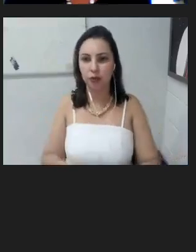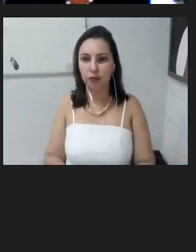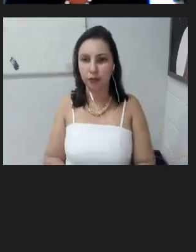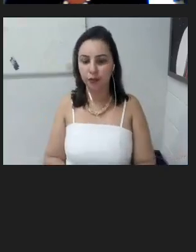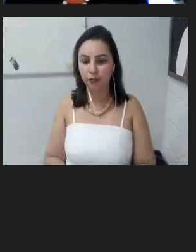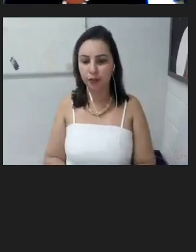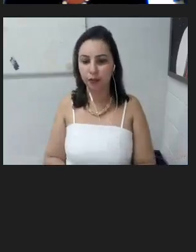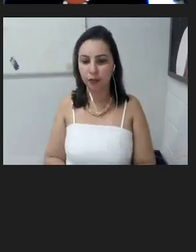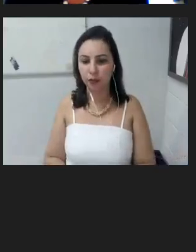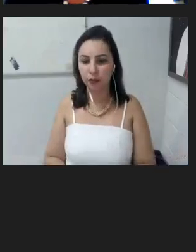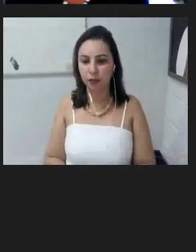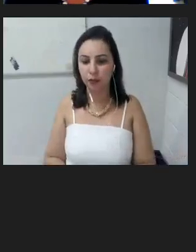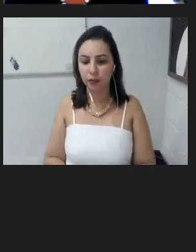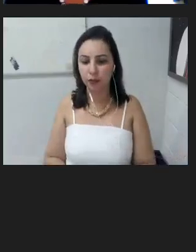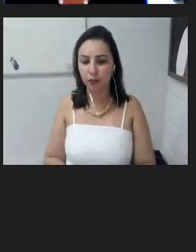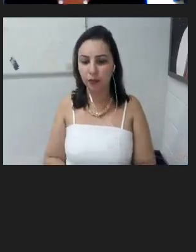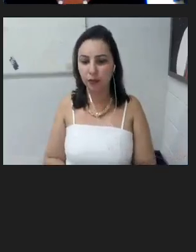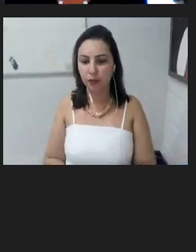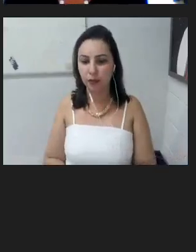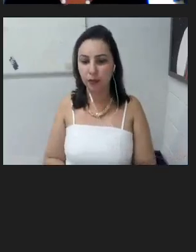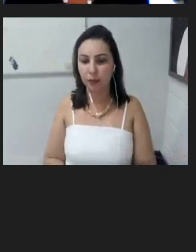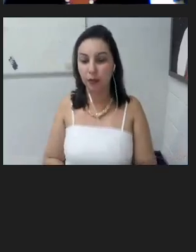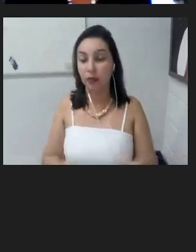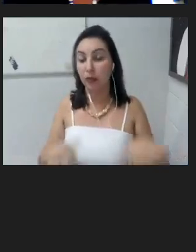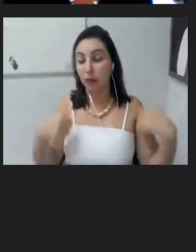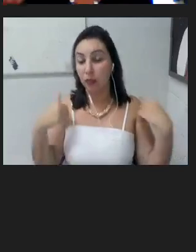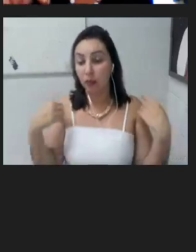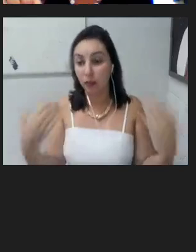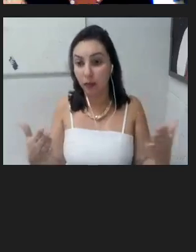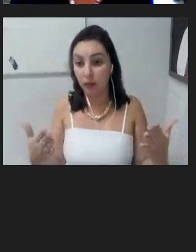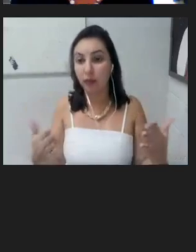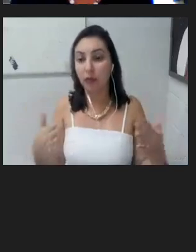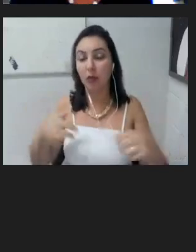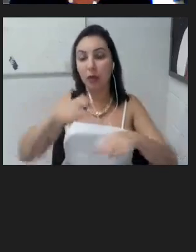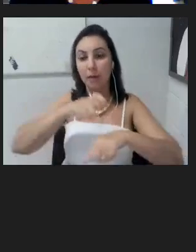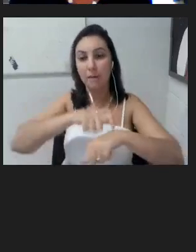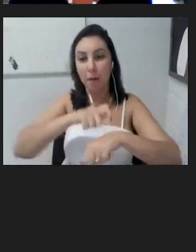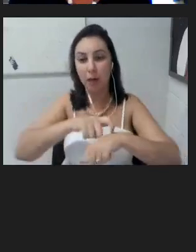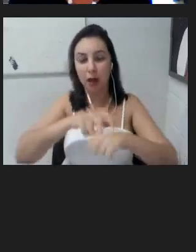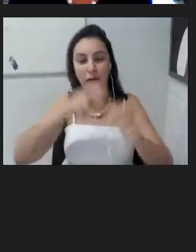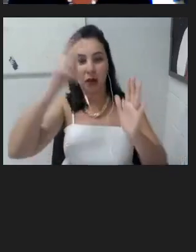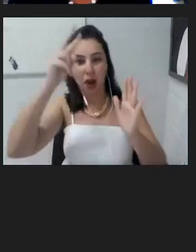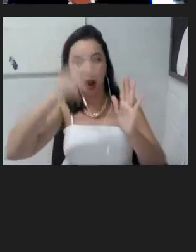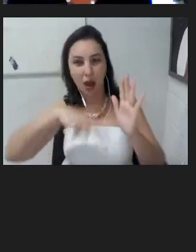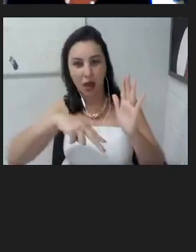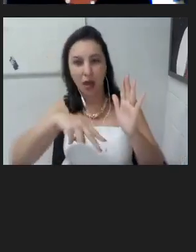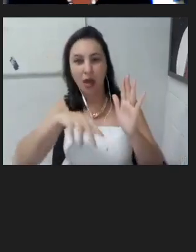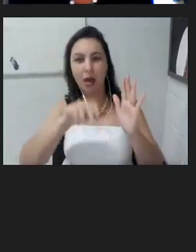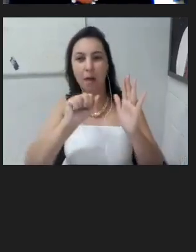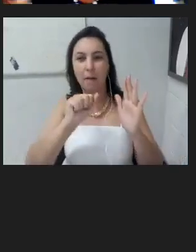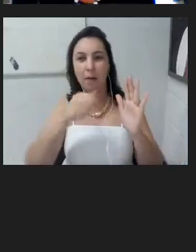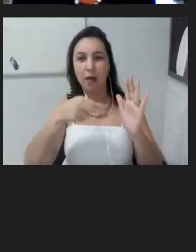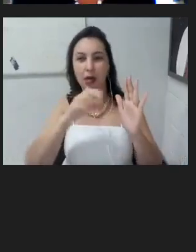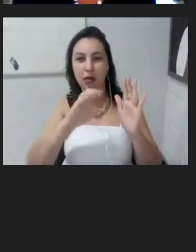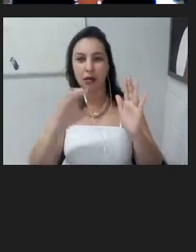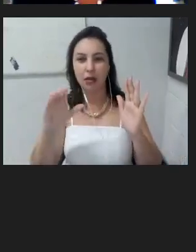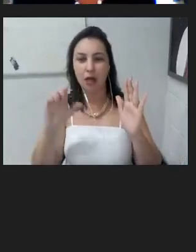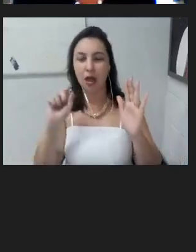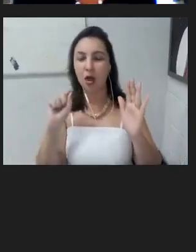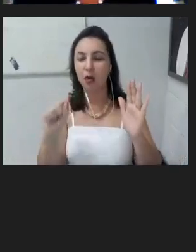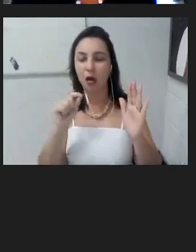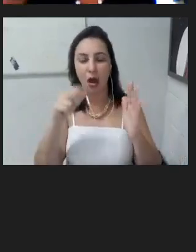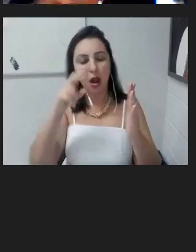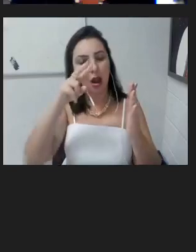que, em nenhum momento, quando você lê a BNCC, há uma leitura